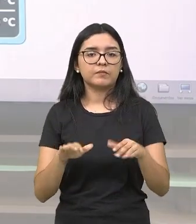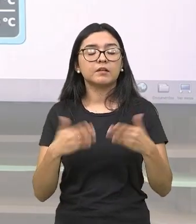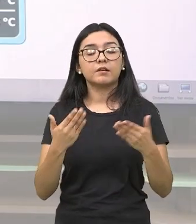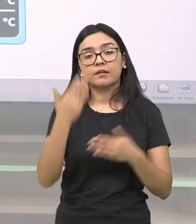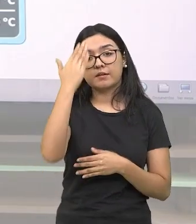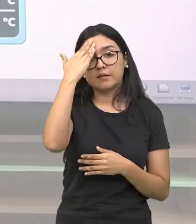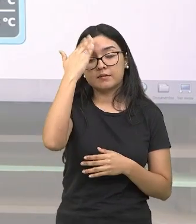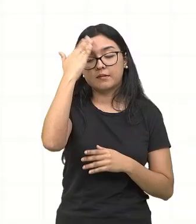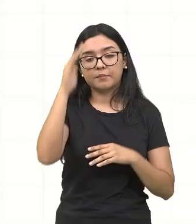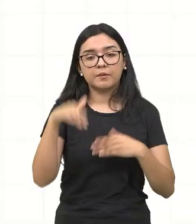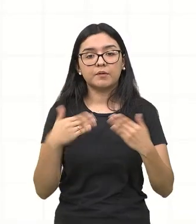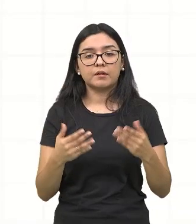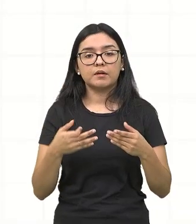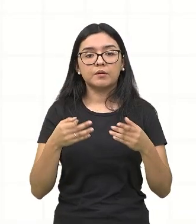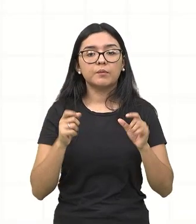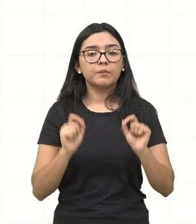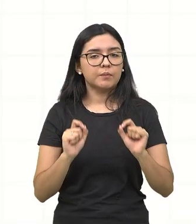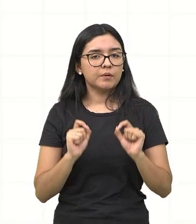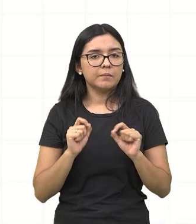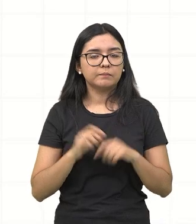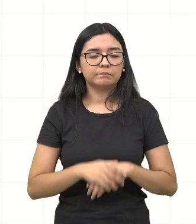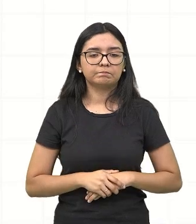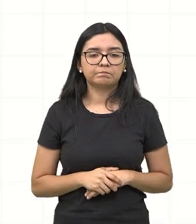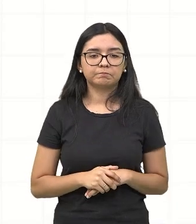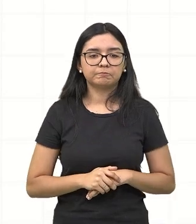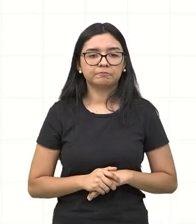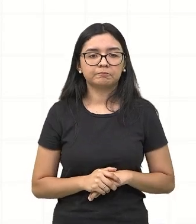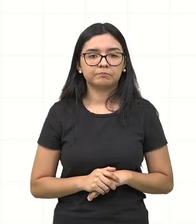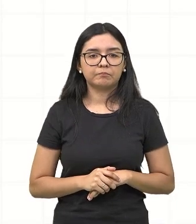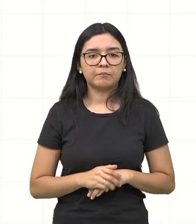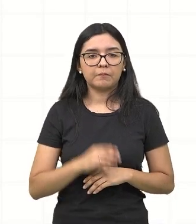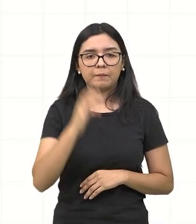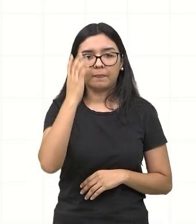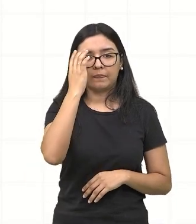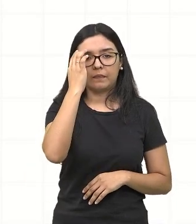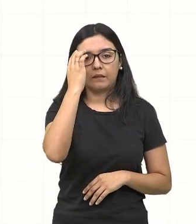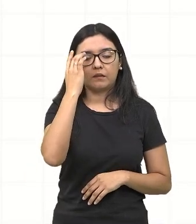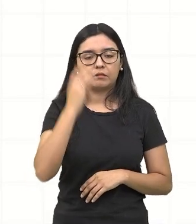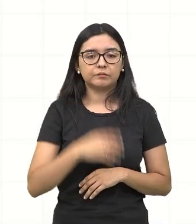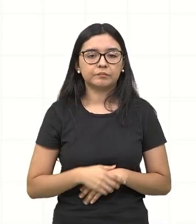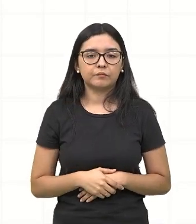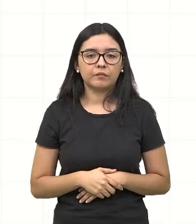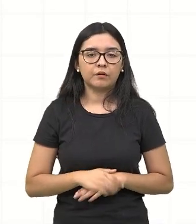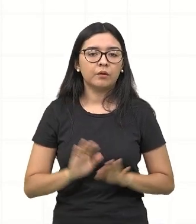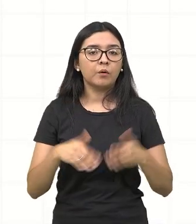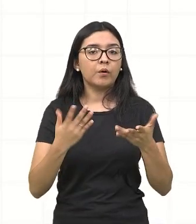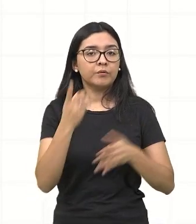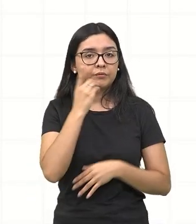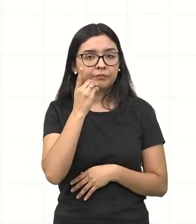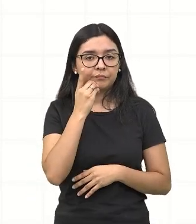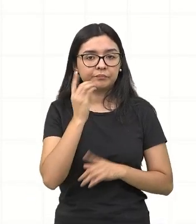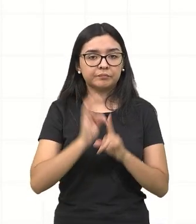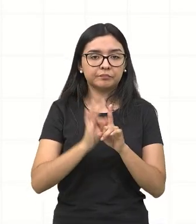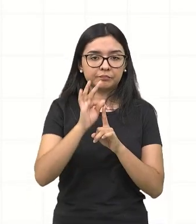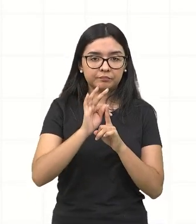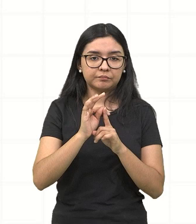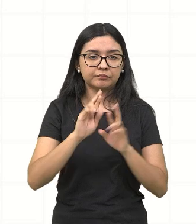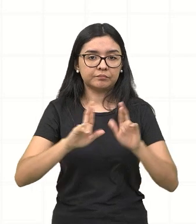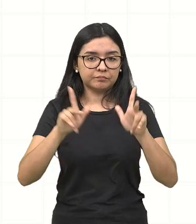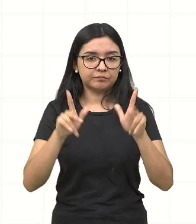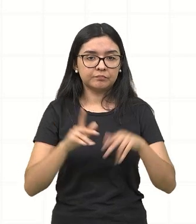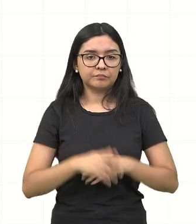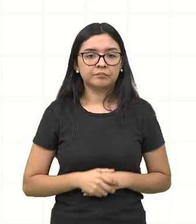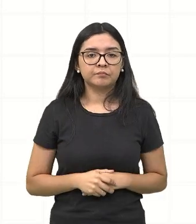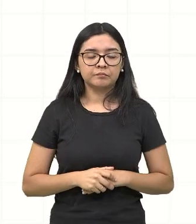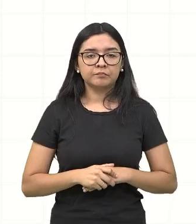saber exatamente, vamos avançar nessa questão? Ele quer saber em qual dia a amplitude térmica foi máxima.